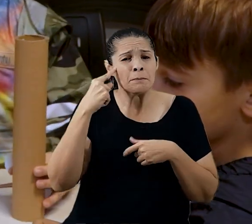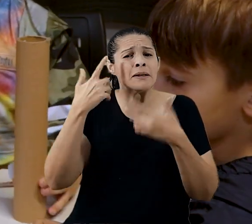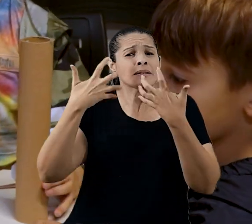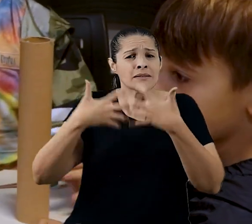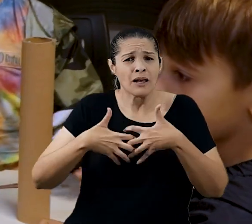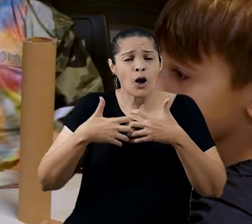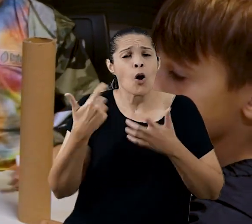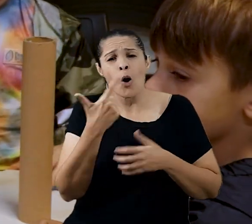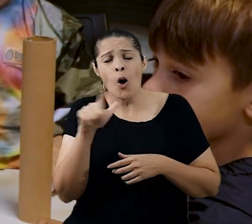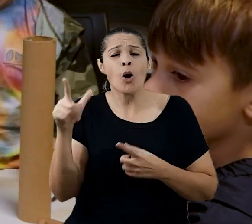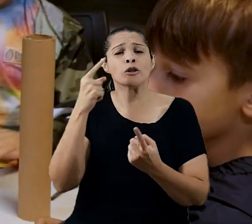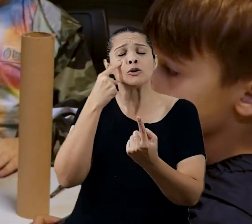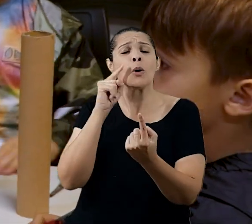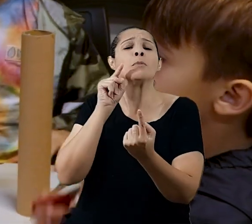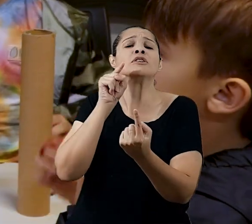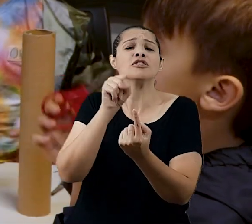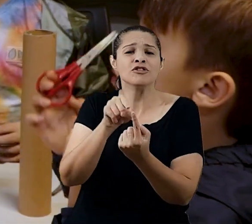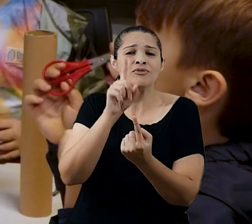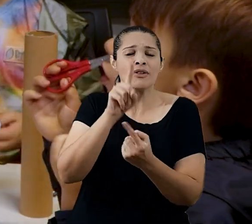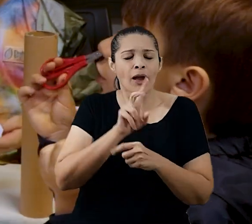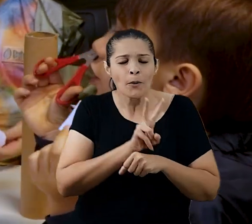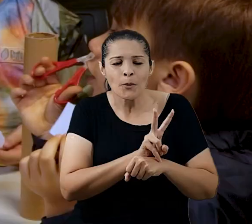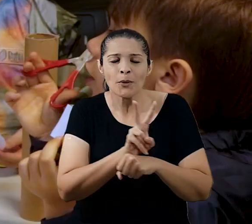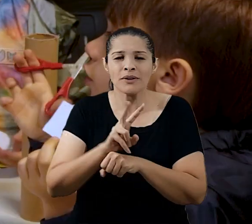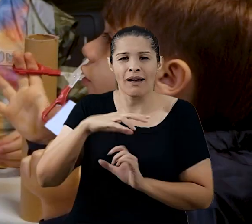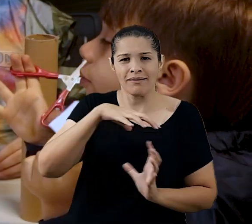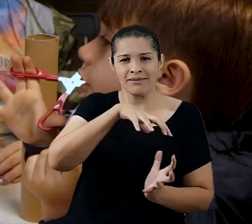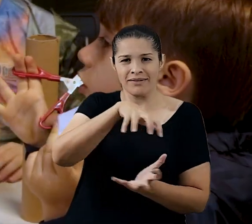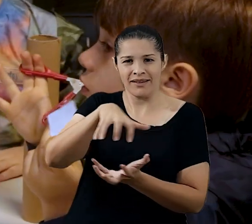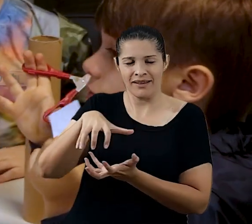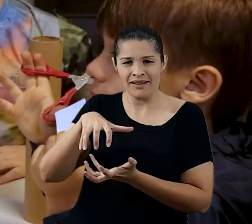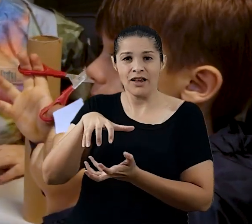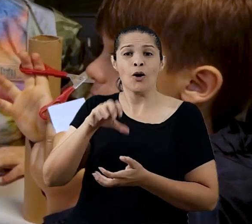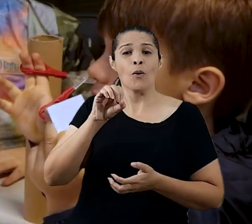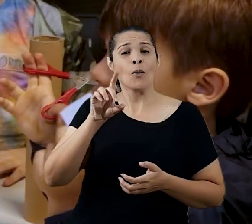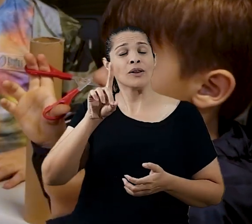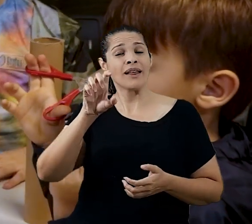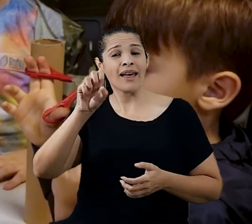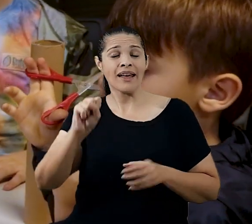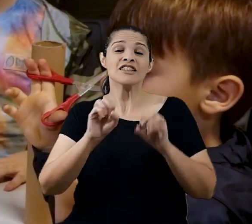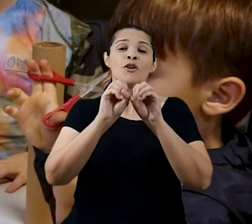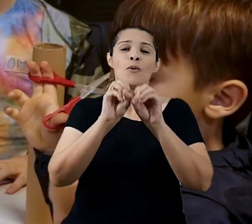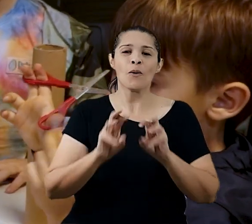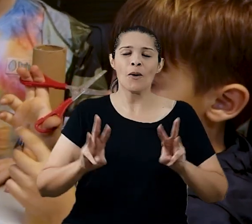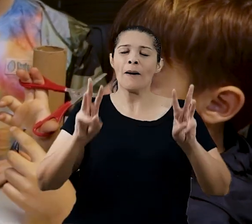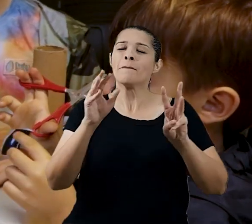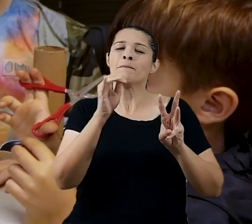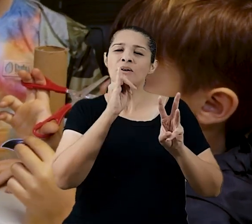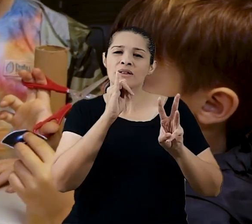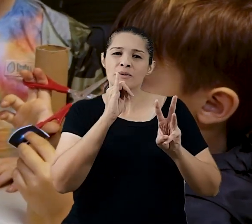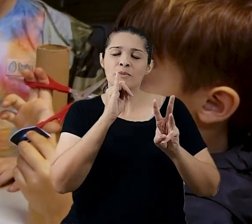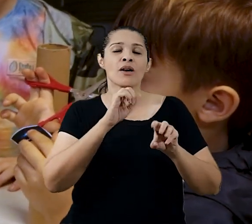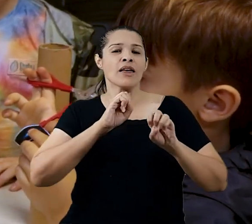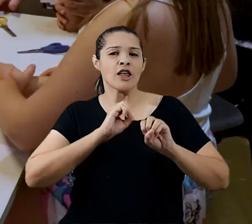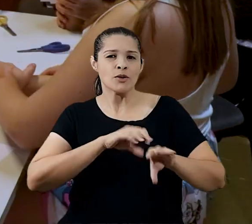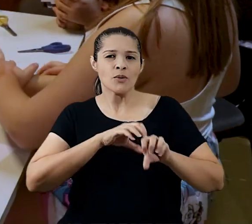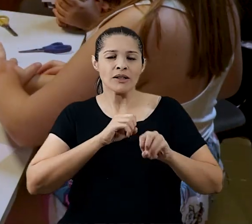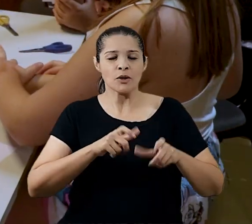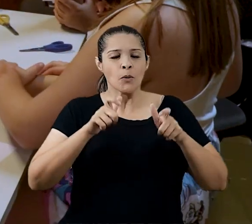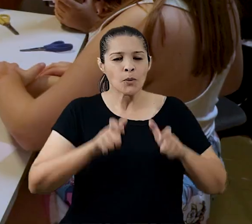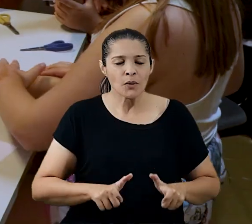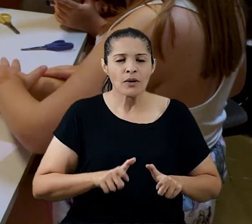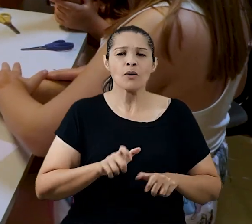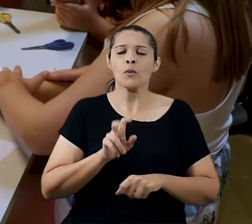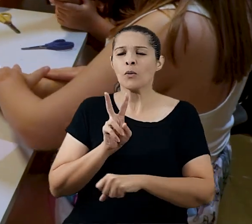outros objetivos, né, ODS da ONU, como, por exemplo, a educação ambiental, né, ambiente, o